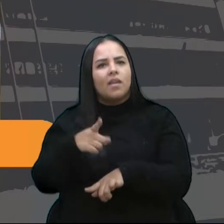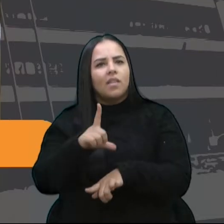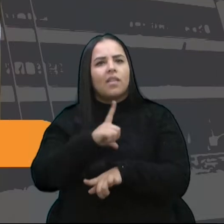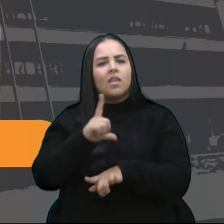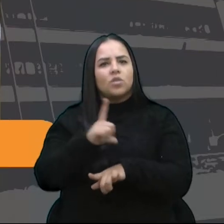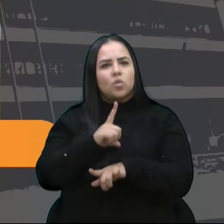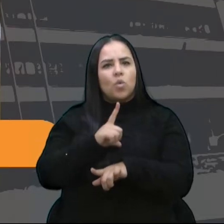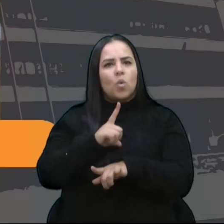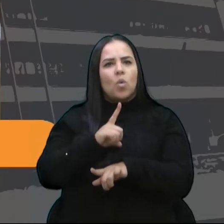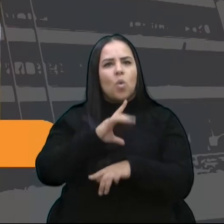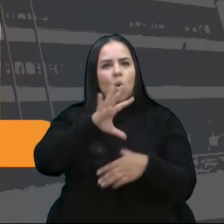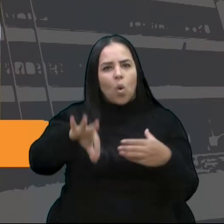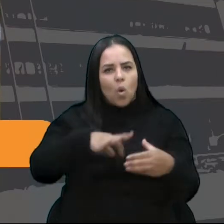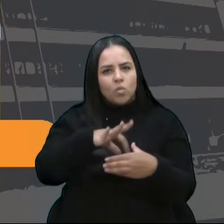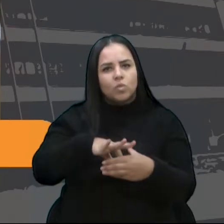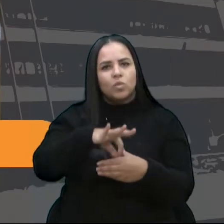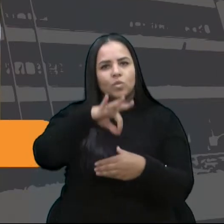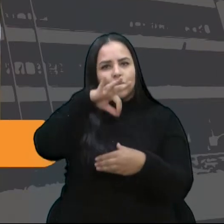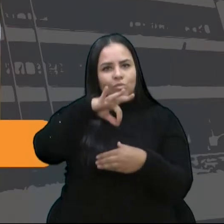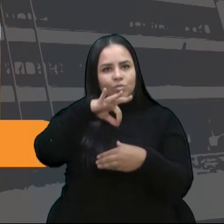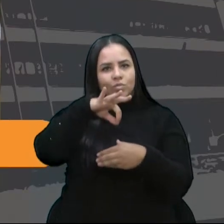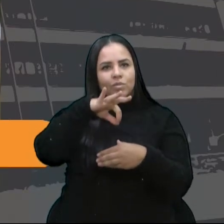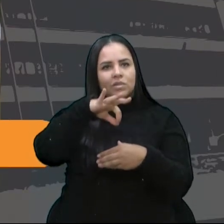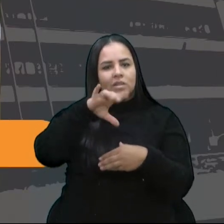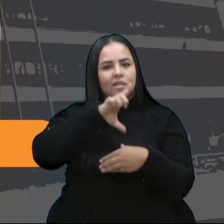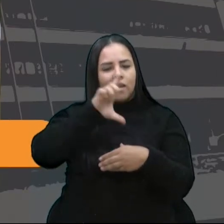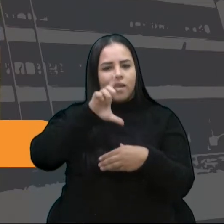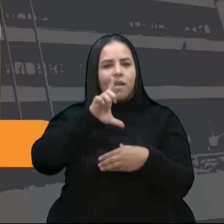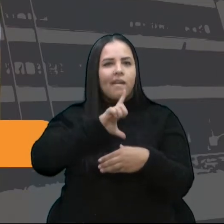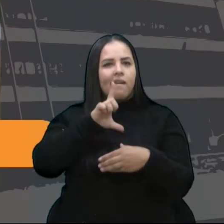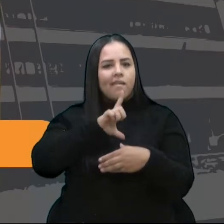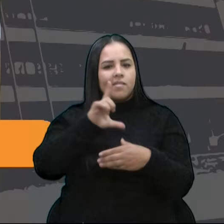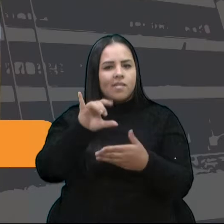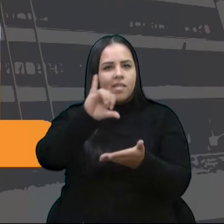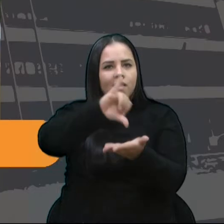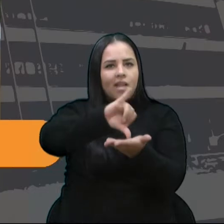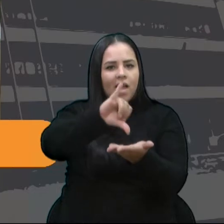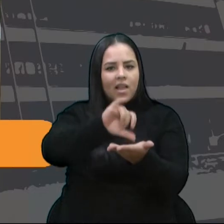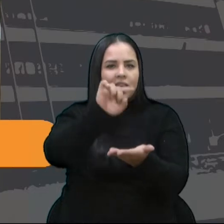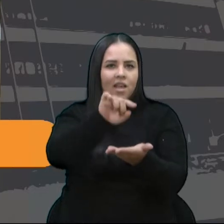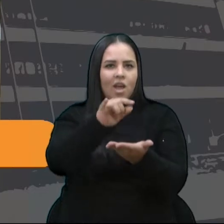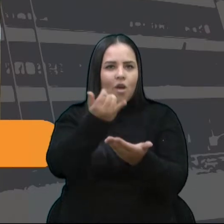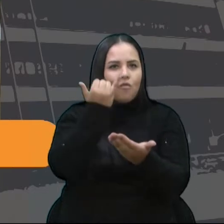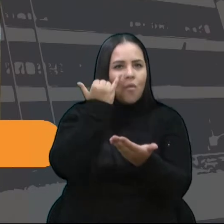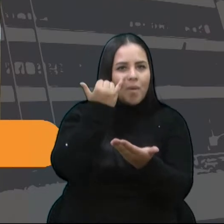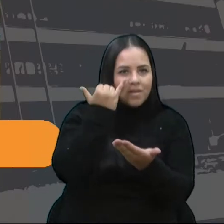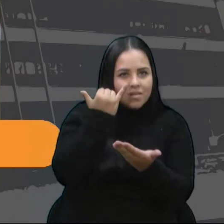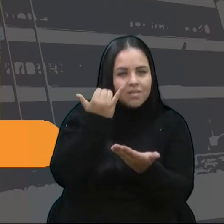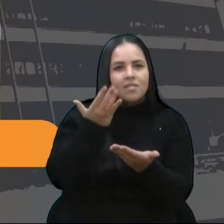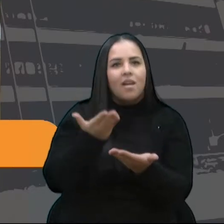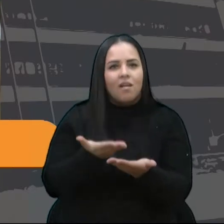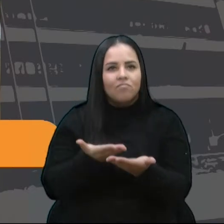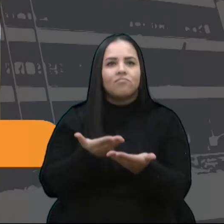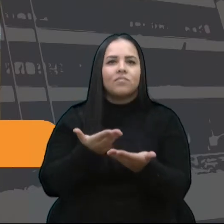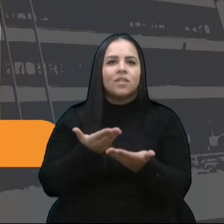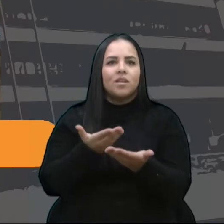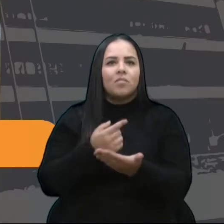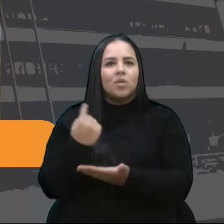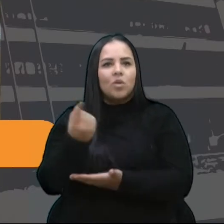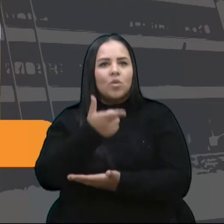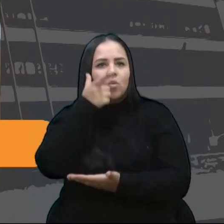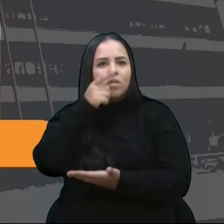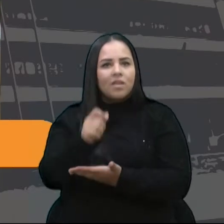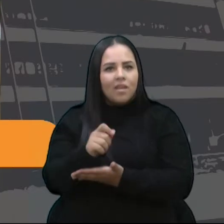né, que passou a centralizar as informações para que a gente pudesse estar tendo